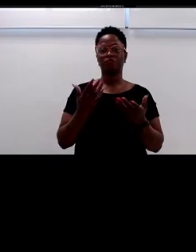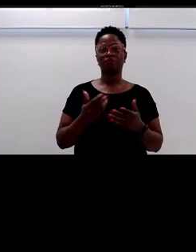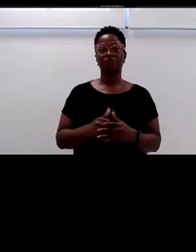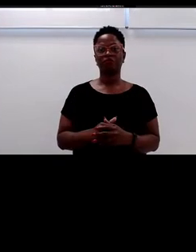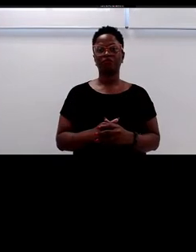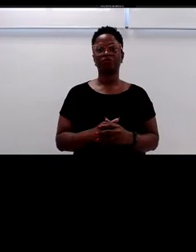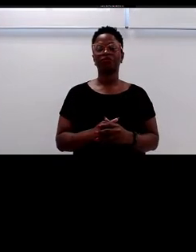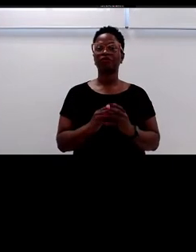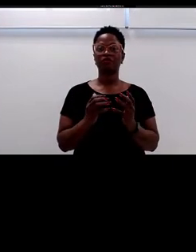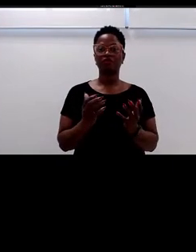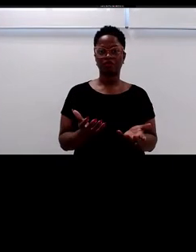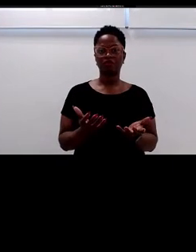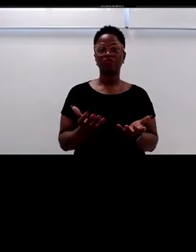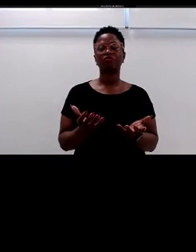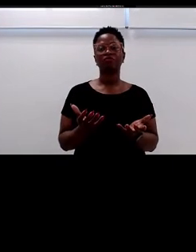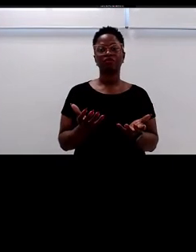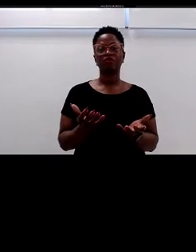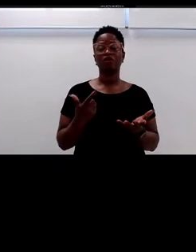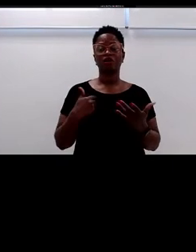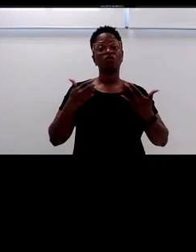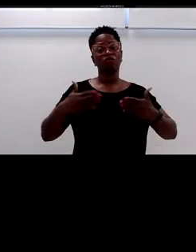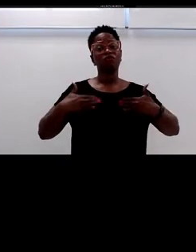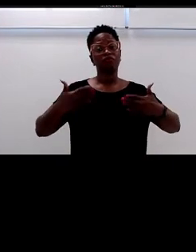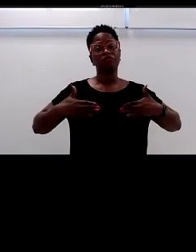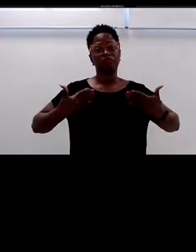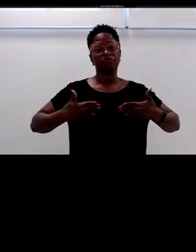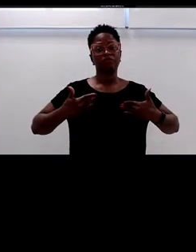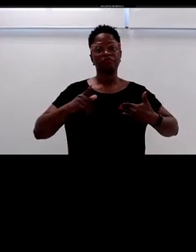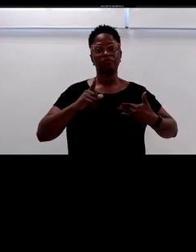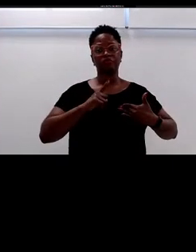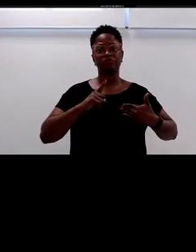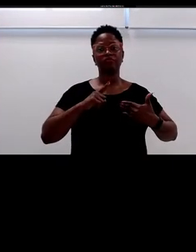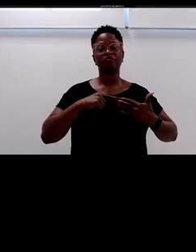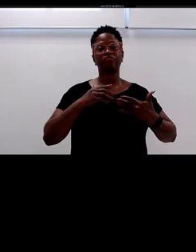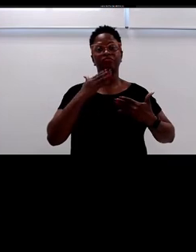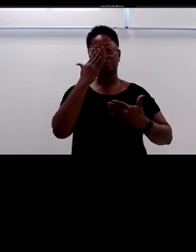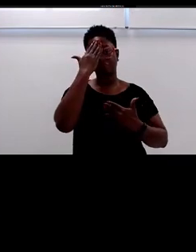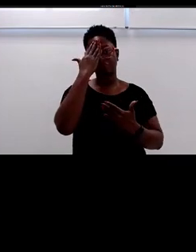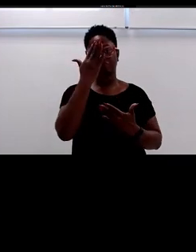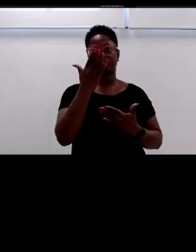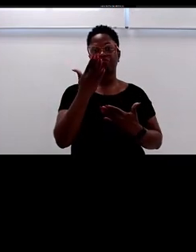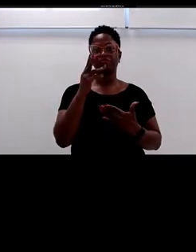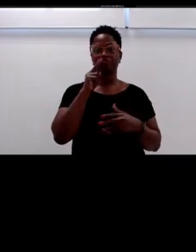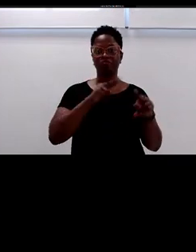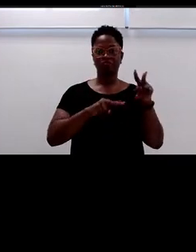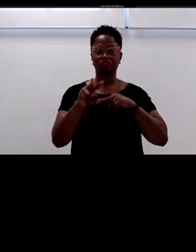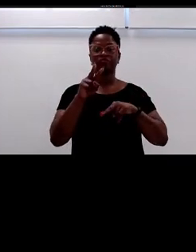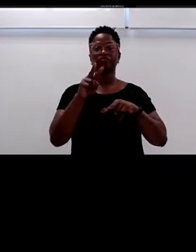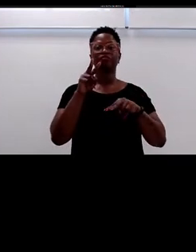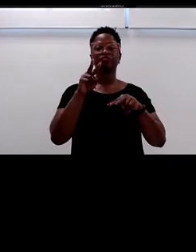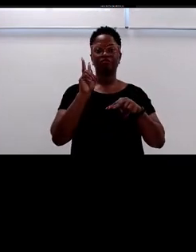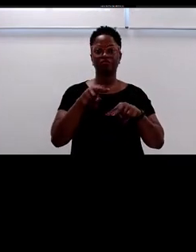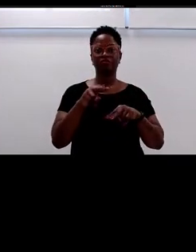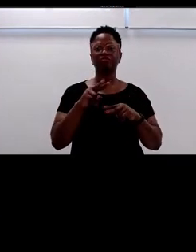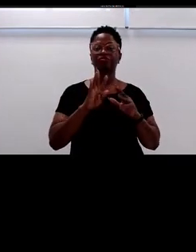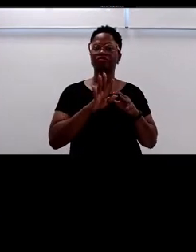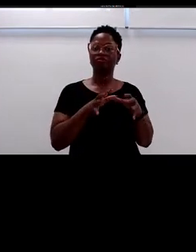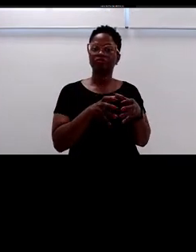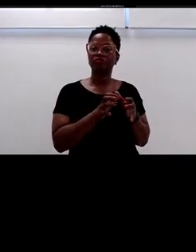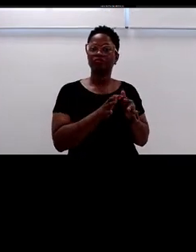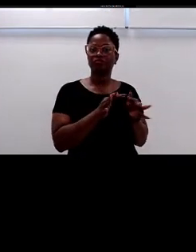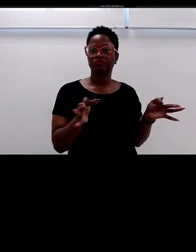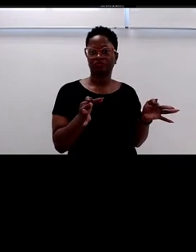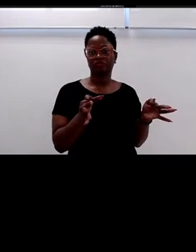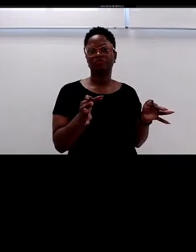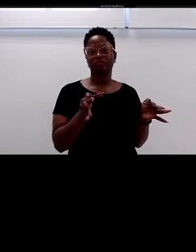Então, eu fico contente de tê-la, é com gratidão, né, de vocês ter olhado para essa comunidade simples,